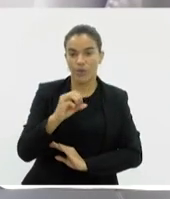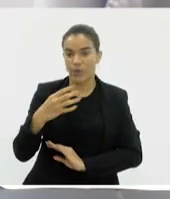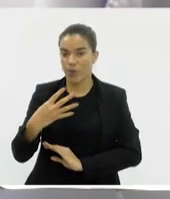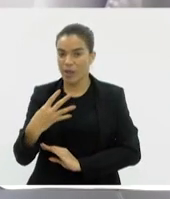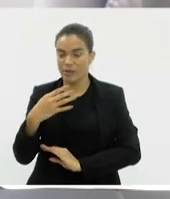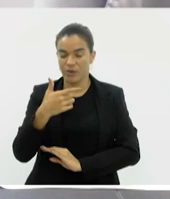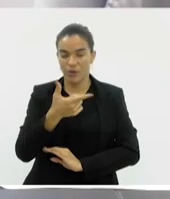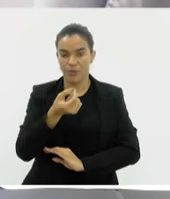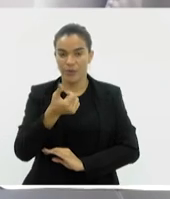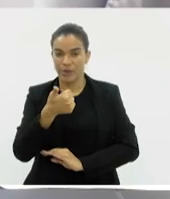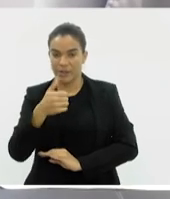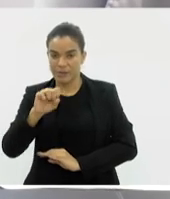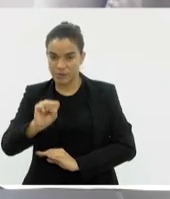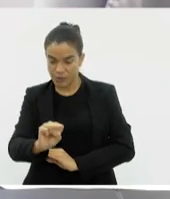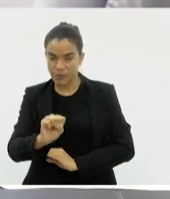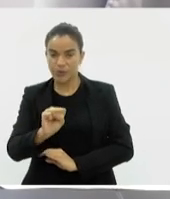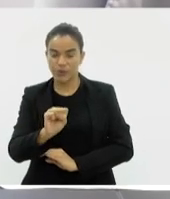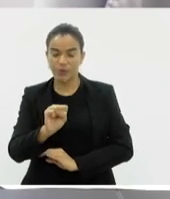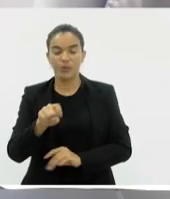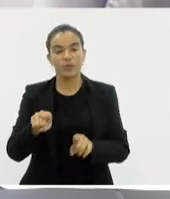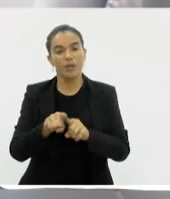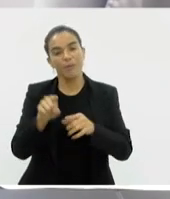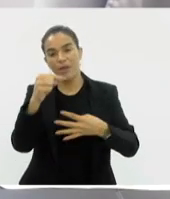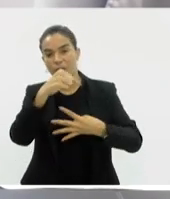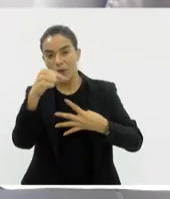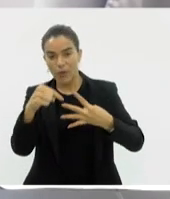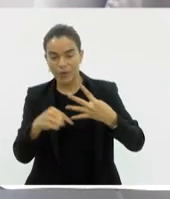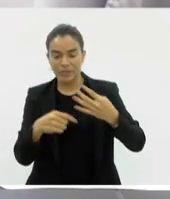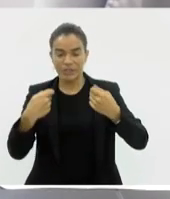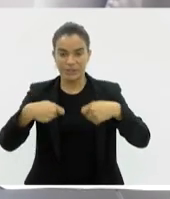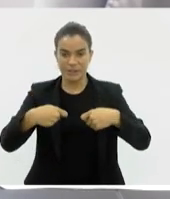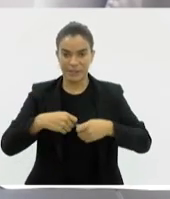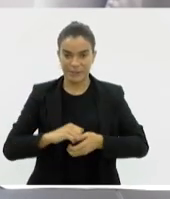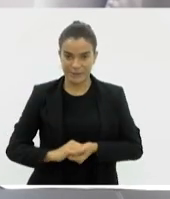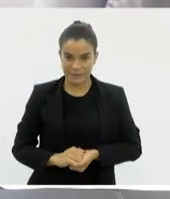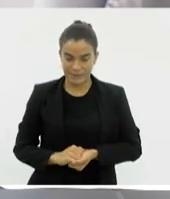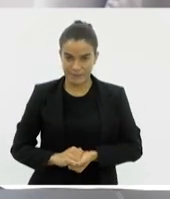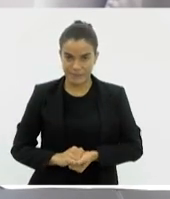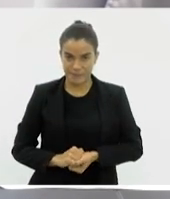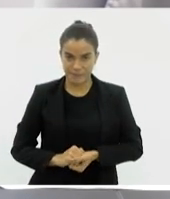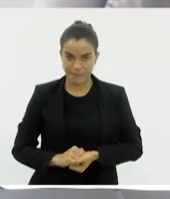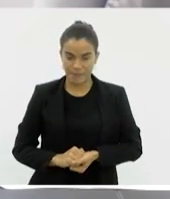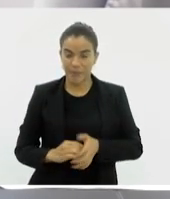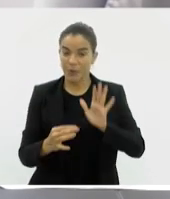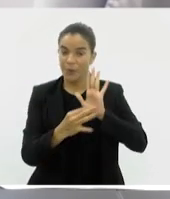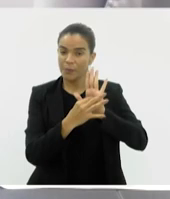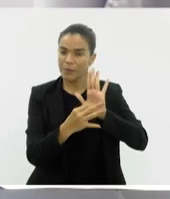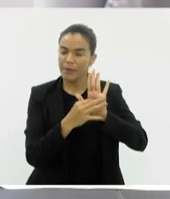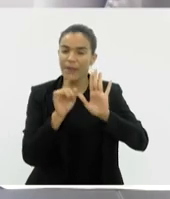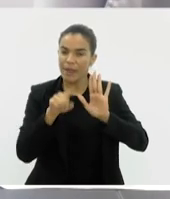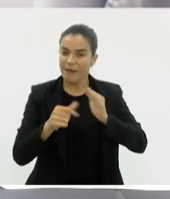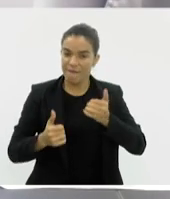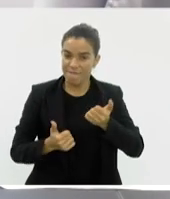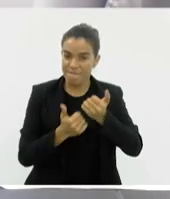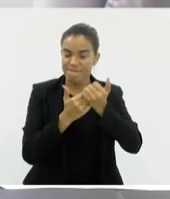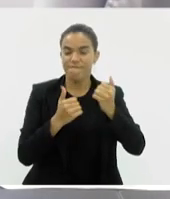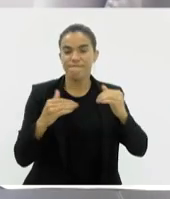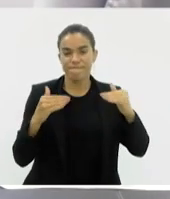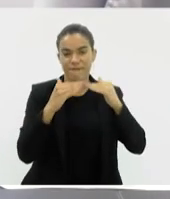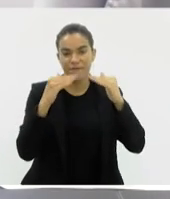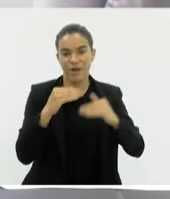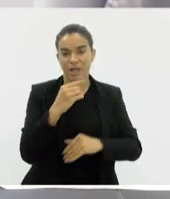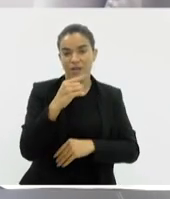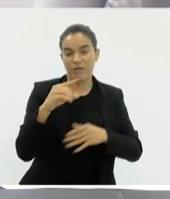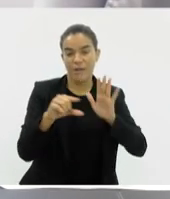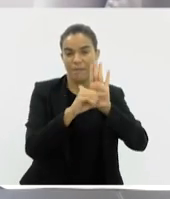de dezembro de 2018, e dá outras providências. Parecer é favorável às emendas 1,